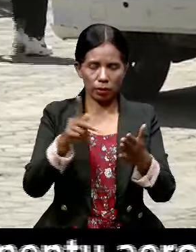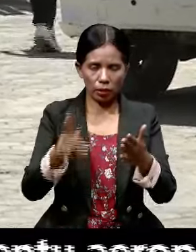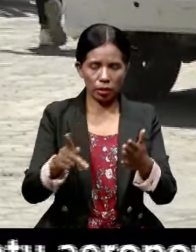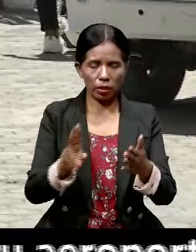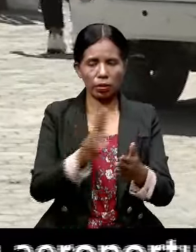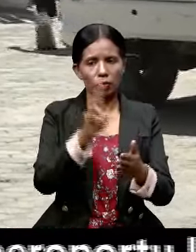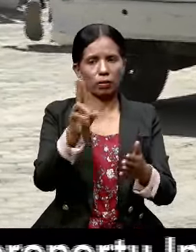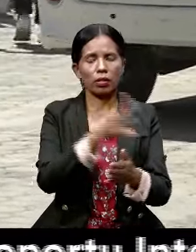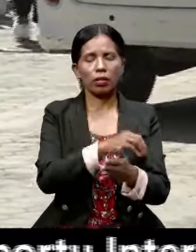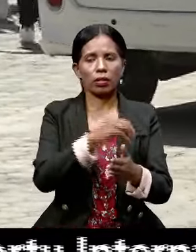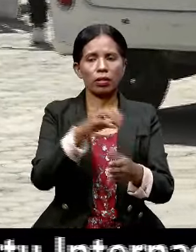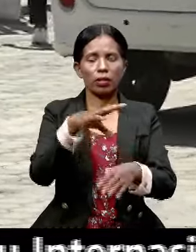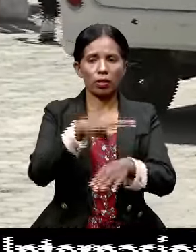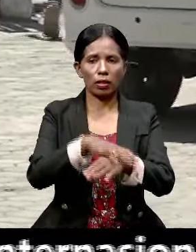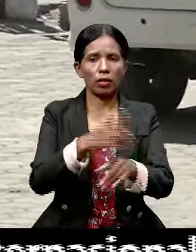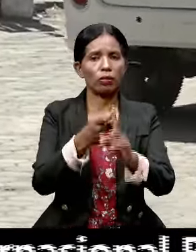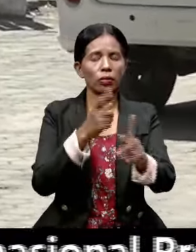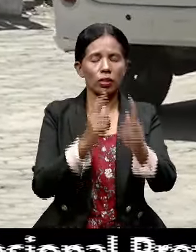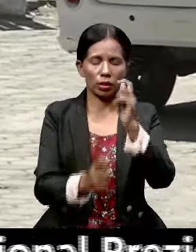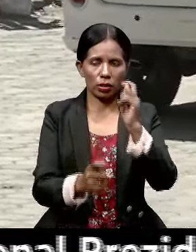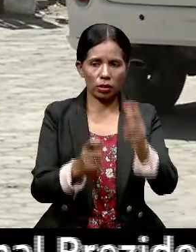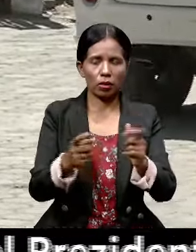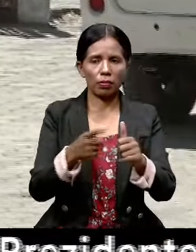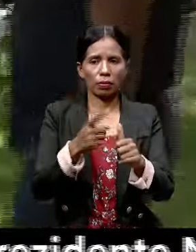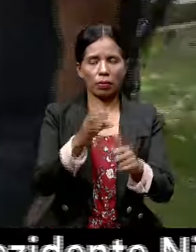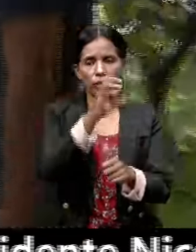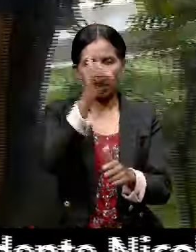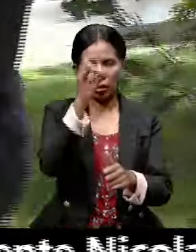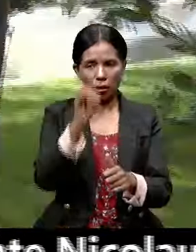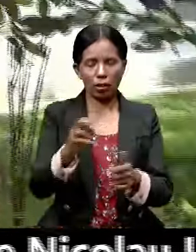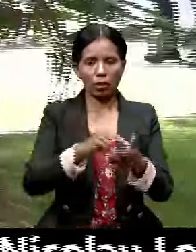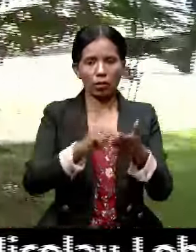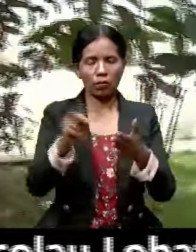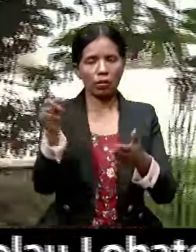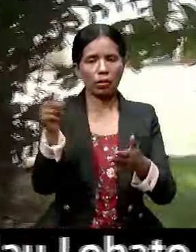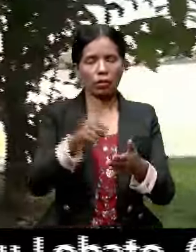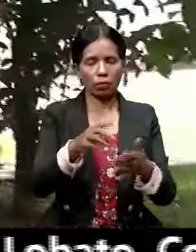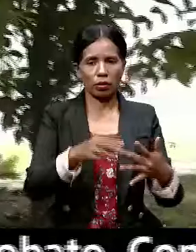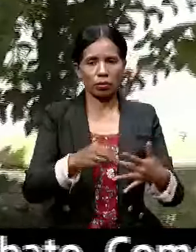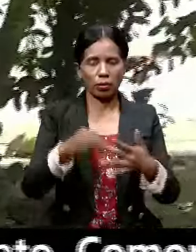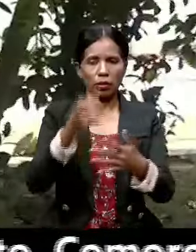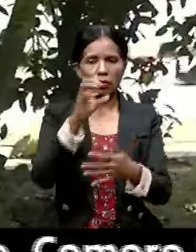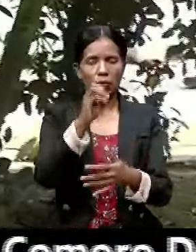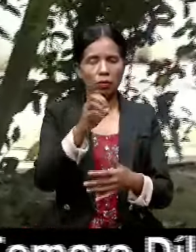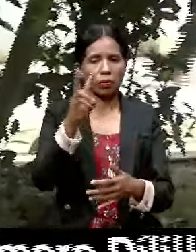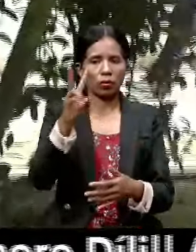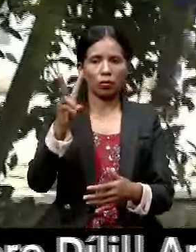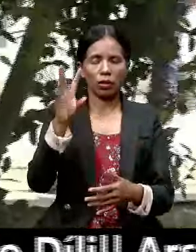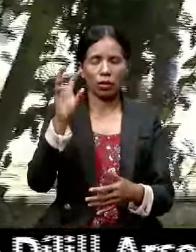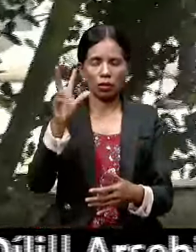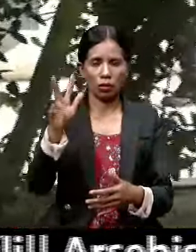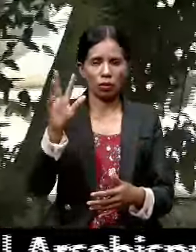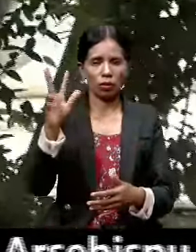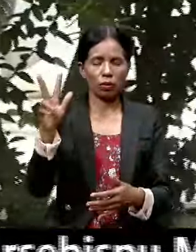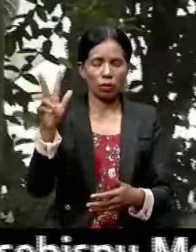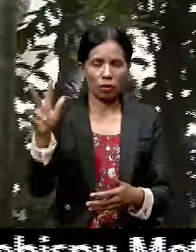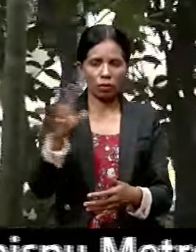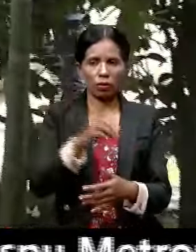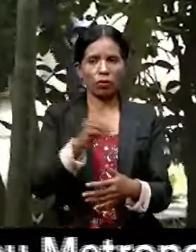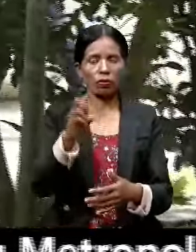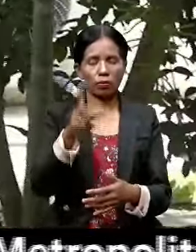na mandado de detenção do Tribunal Judicial Primeira Instância dele, o número crime único, Mamo Crua Tolu Tolu, para Romda Singhat